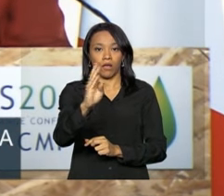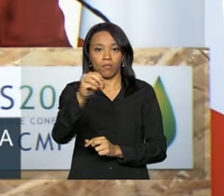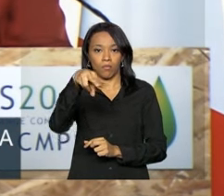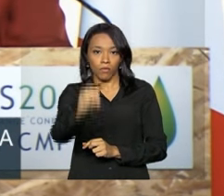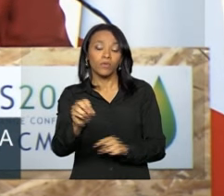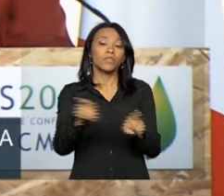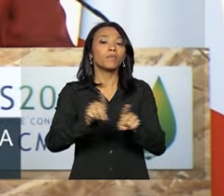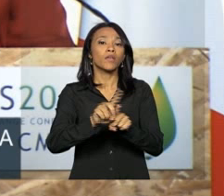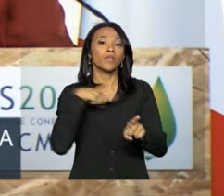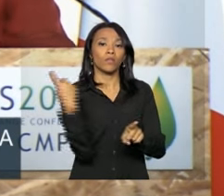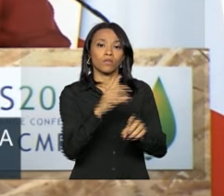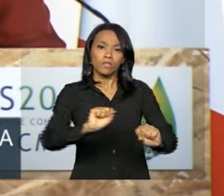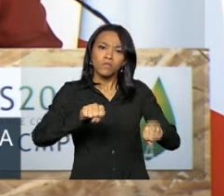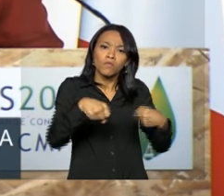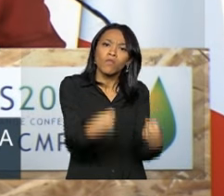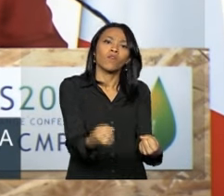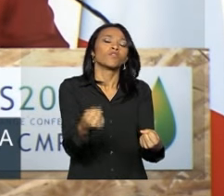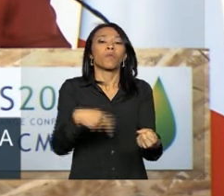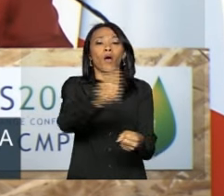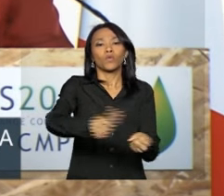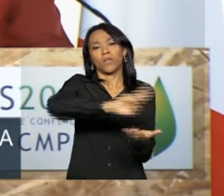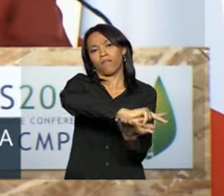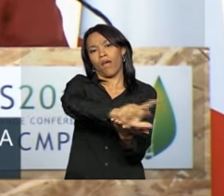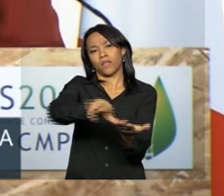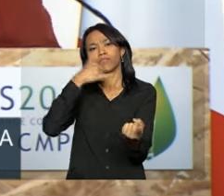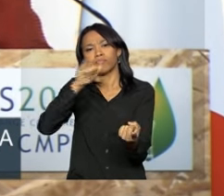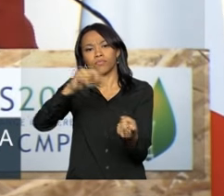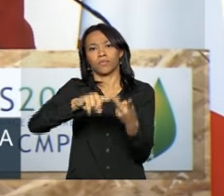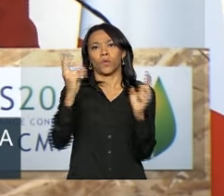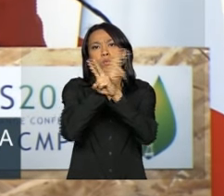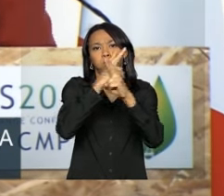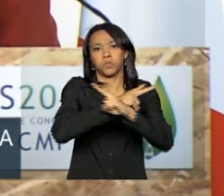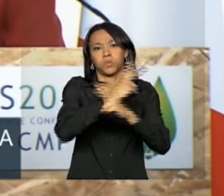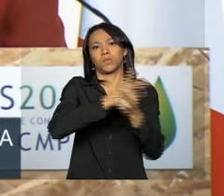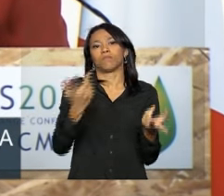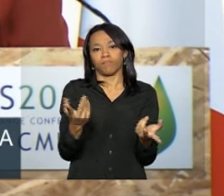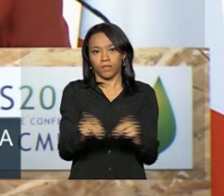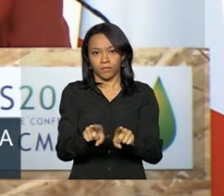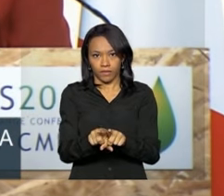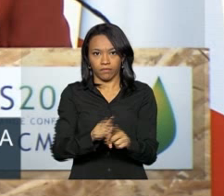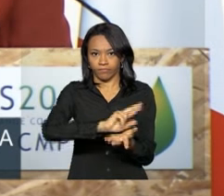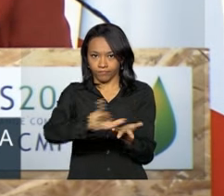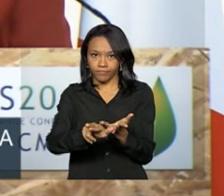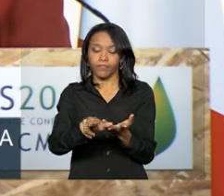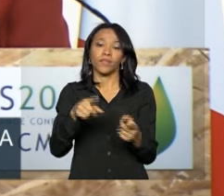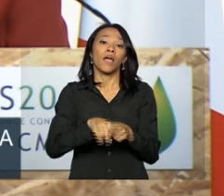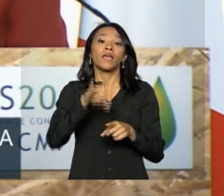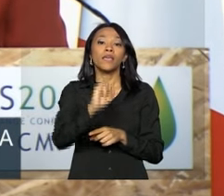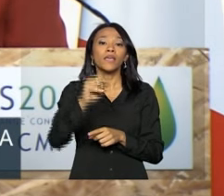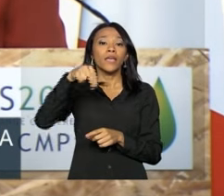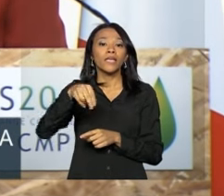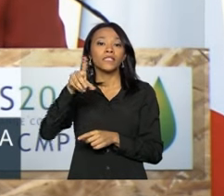de ampliar a participação das energias renováveis na nossa matriz. A INDC, a contribuição